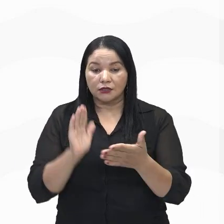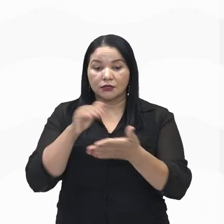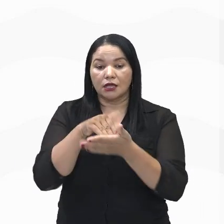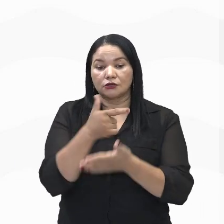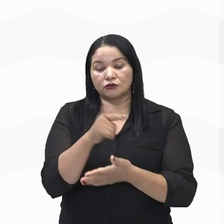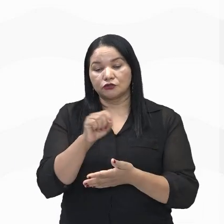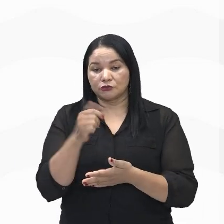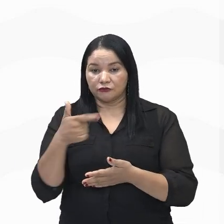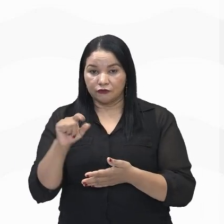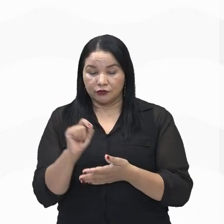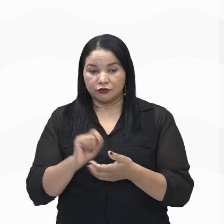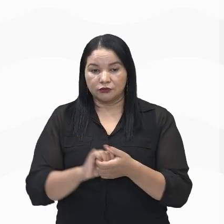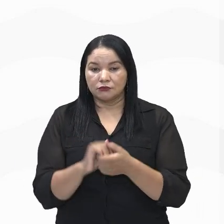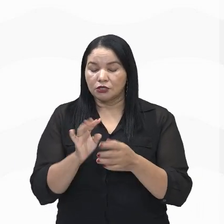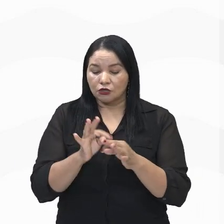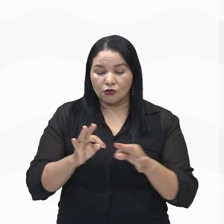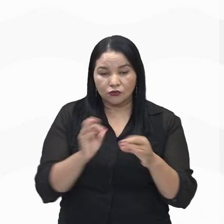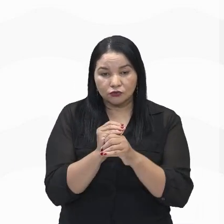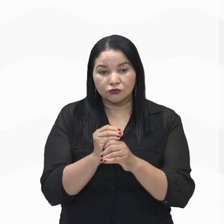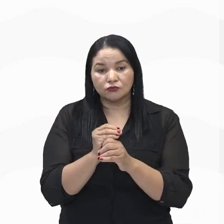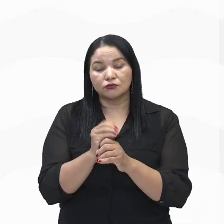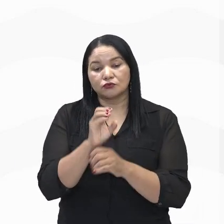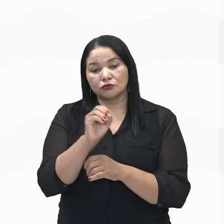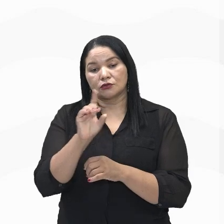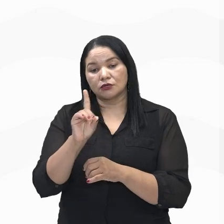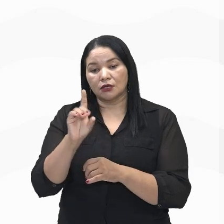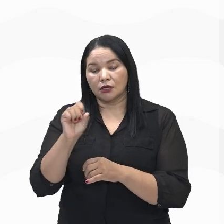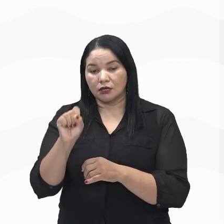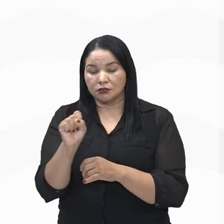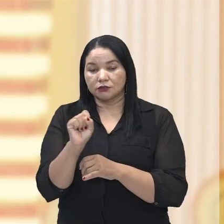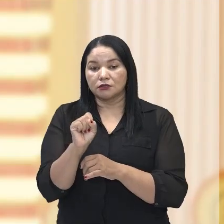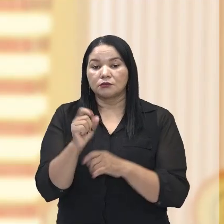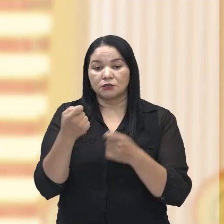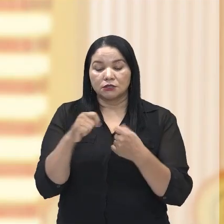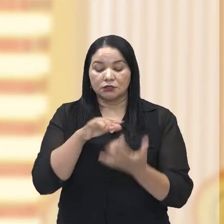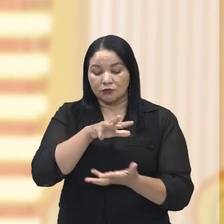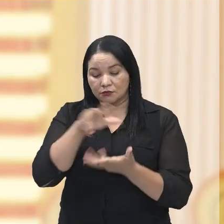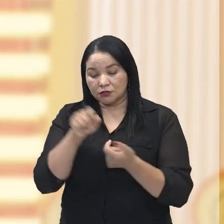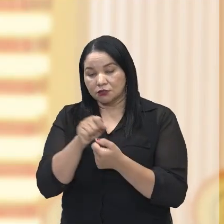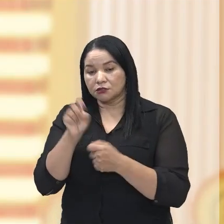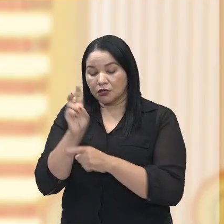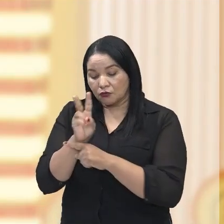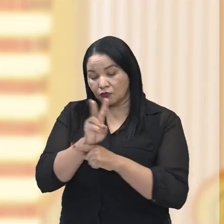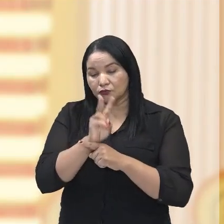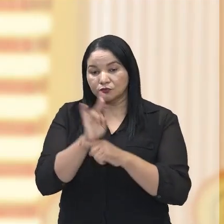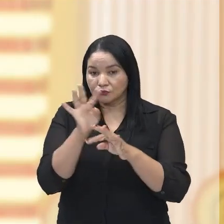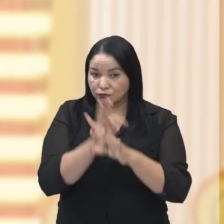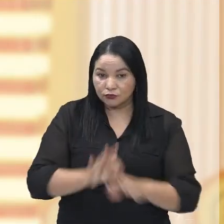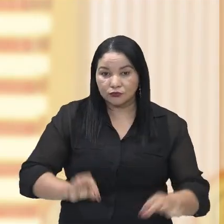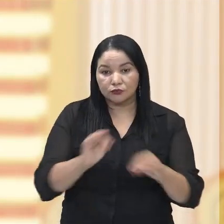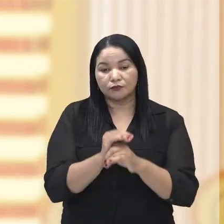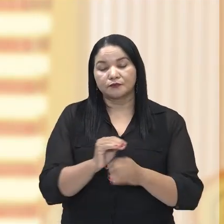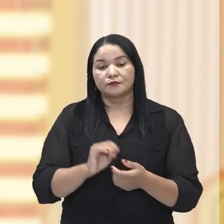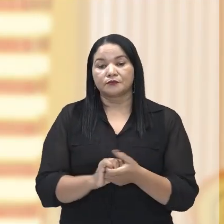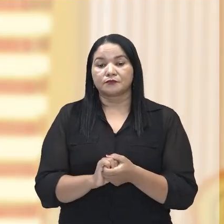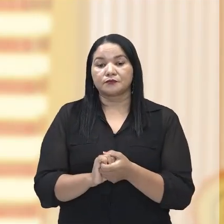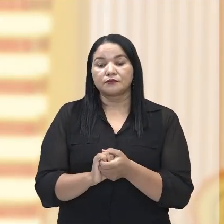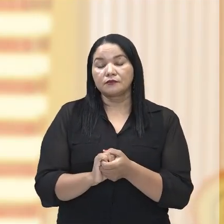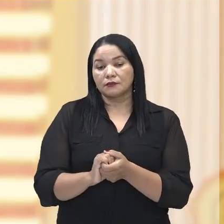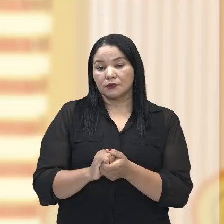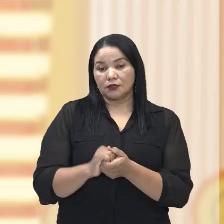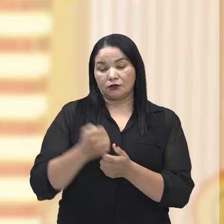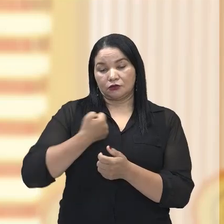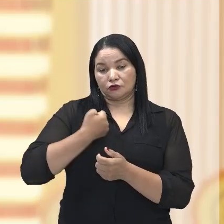essas ODSs visam cuidar do nosso planeta como um todo. A ODS 6, o